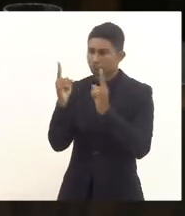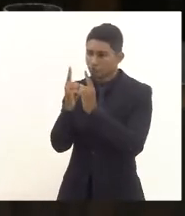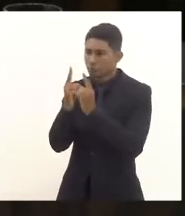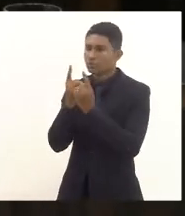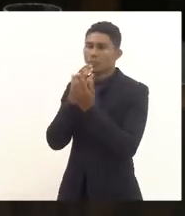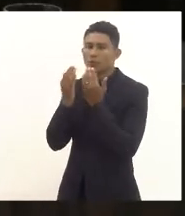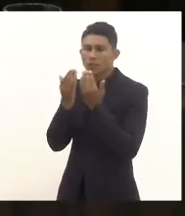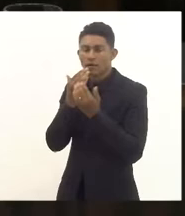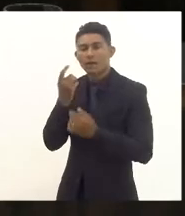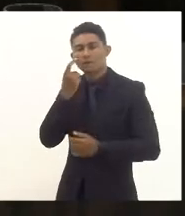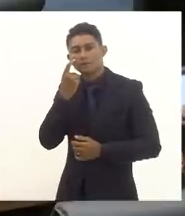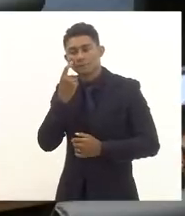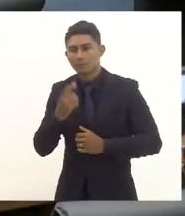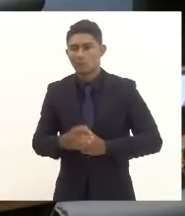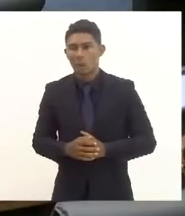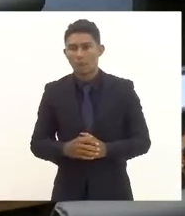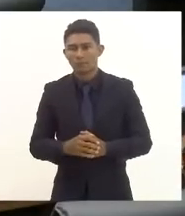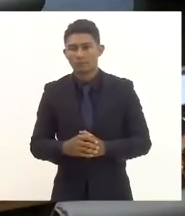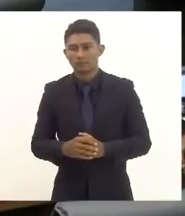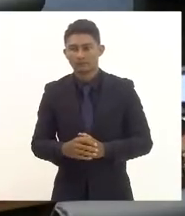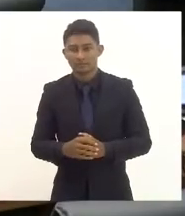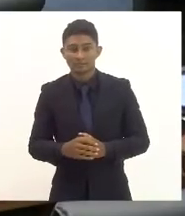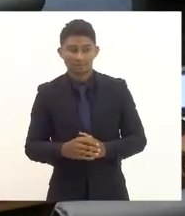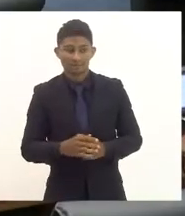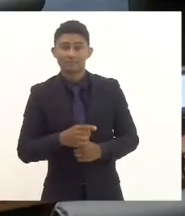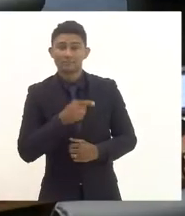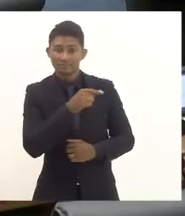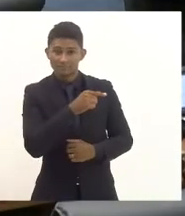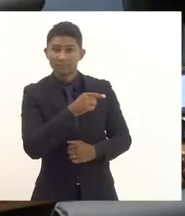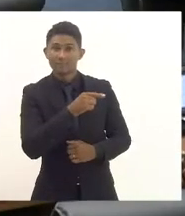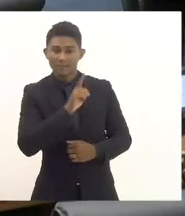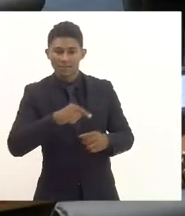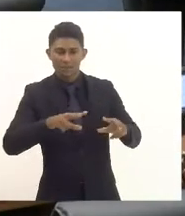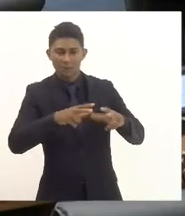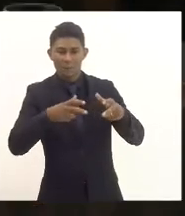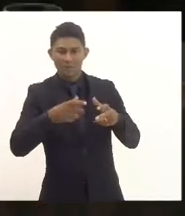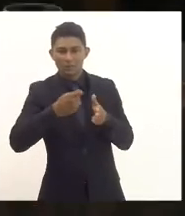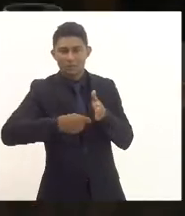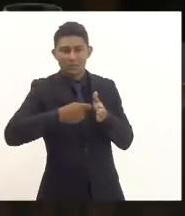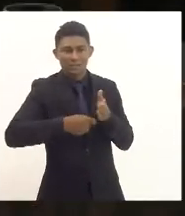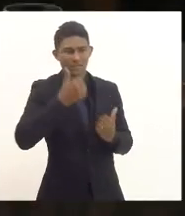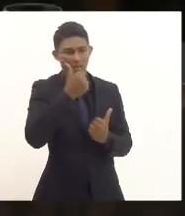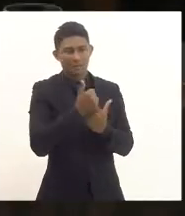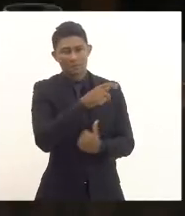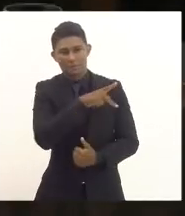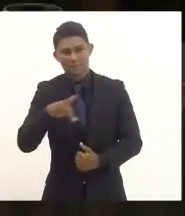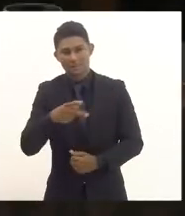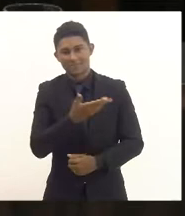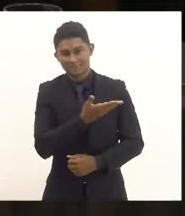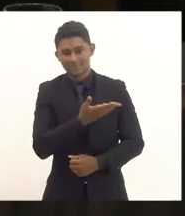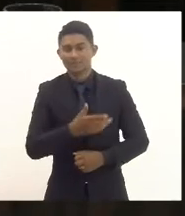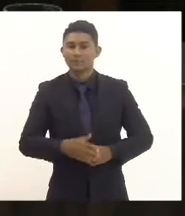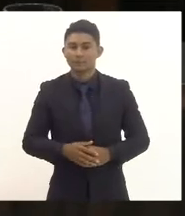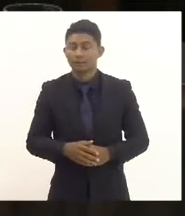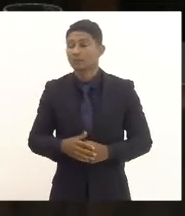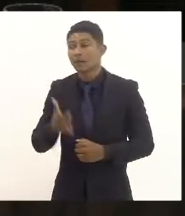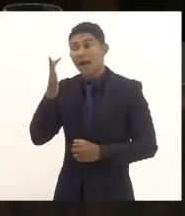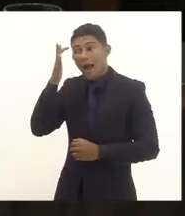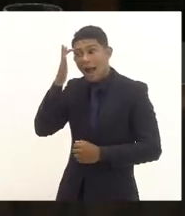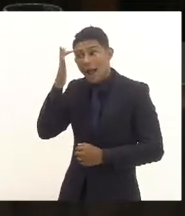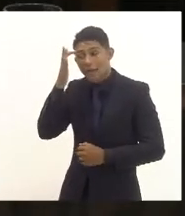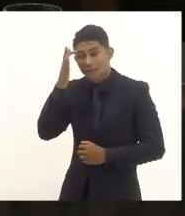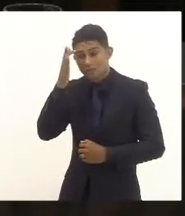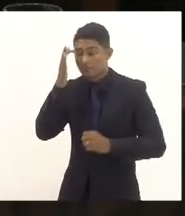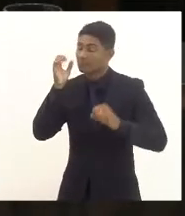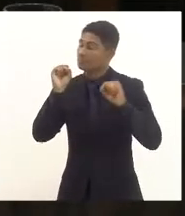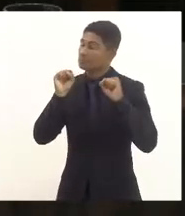Paulo e eu entendo nosso vice-presidente não tributação que eu entendo que isso tem pode